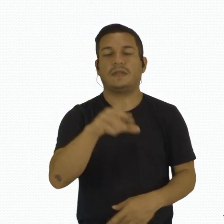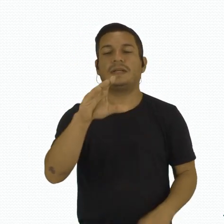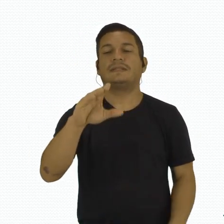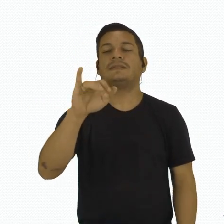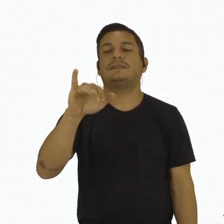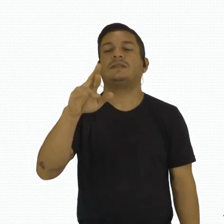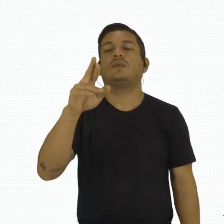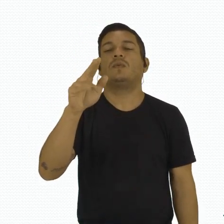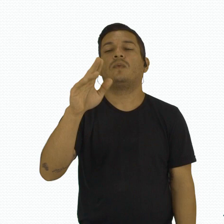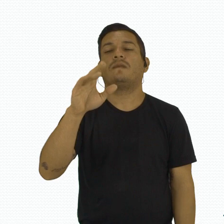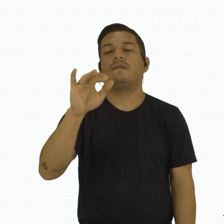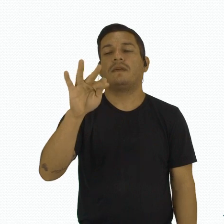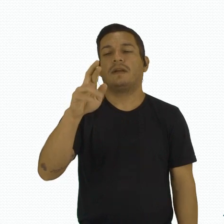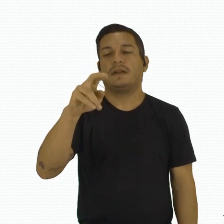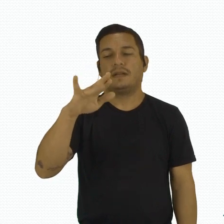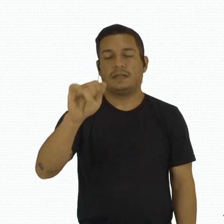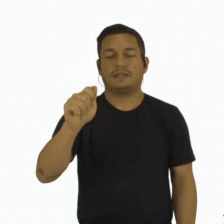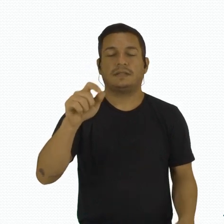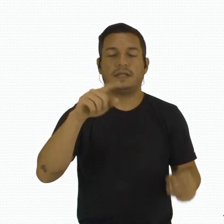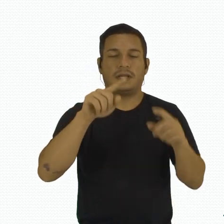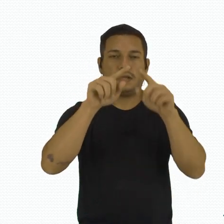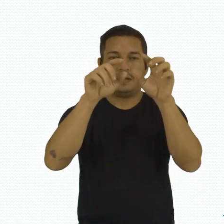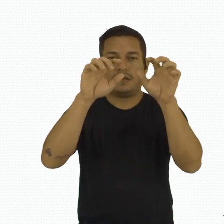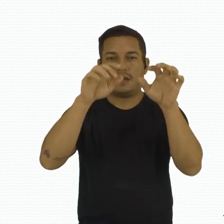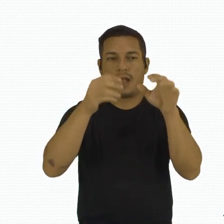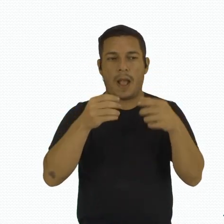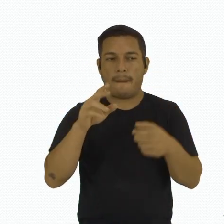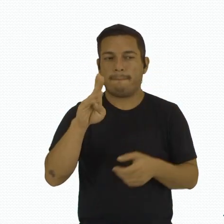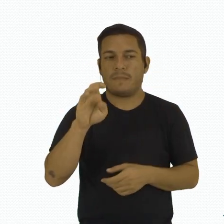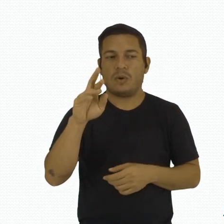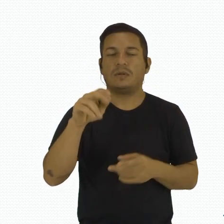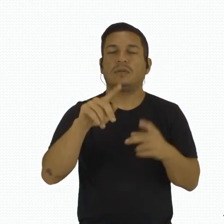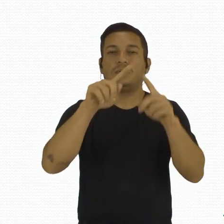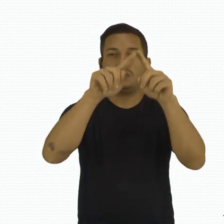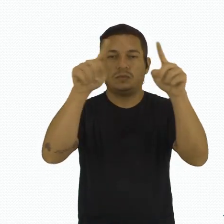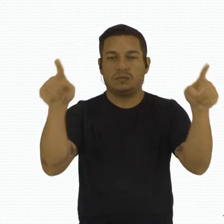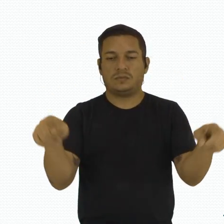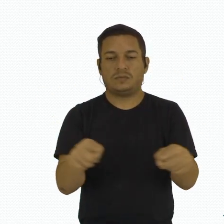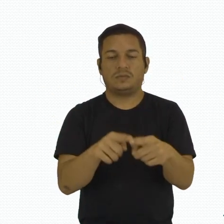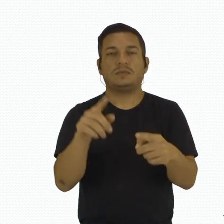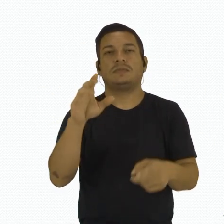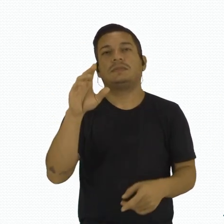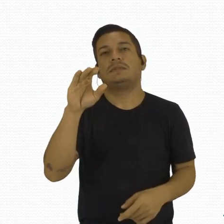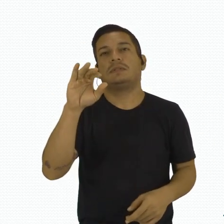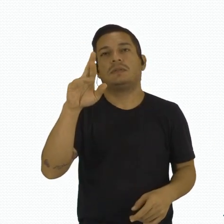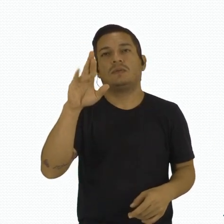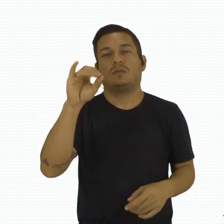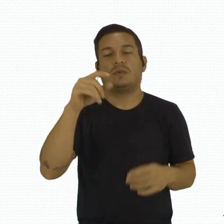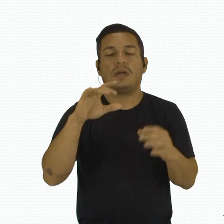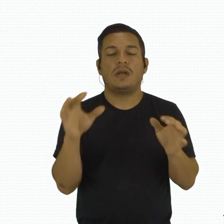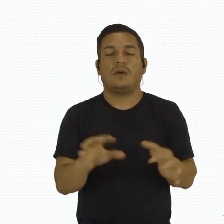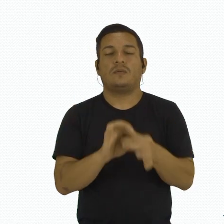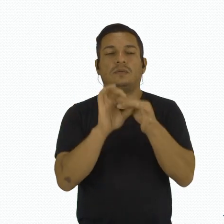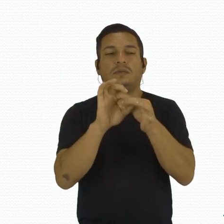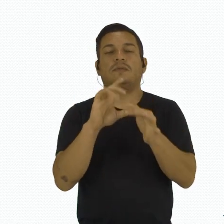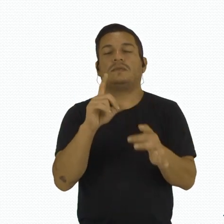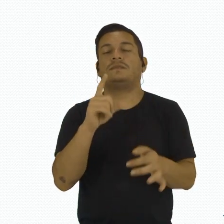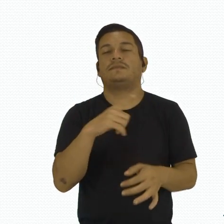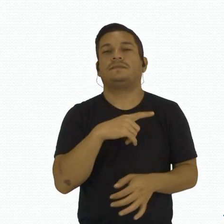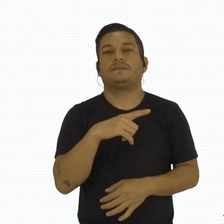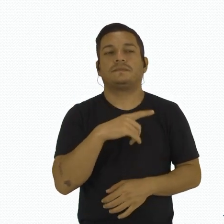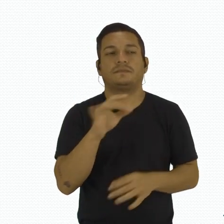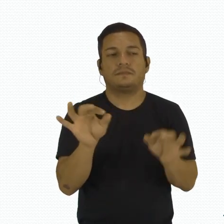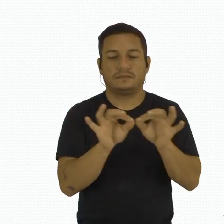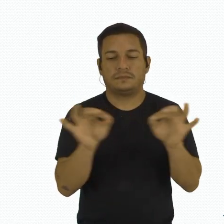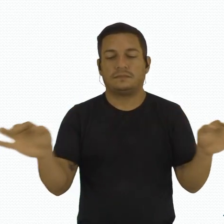a borda, né, aquela linha que fecha o círculo. O círculo, né, é a junção, é a união, é a parte envolvida por essa